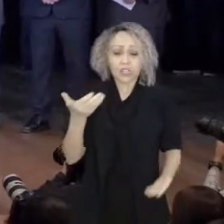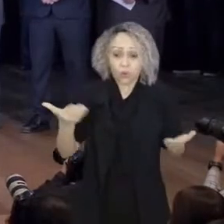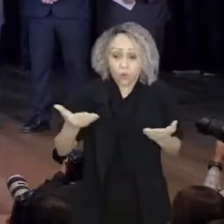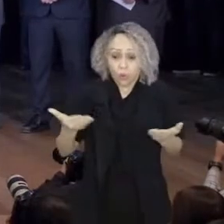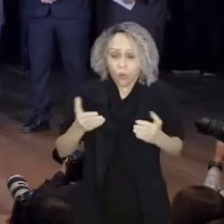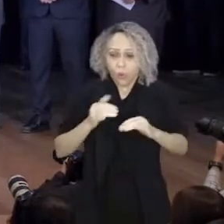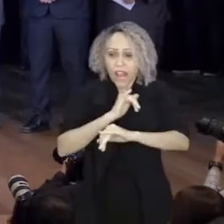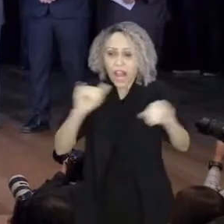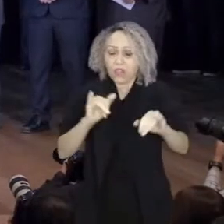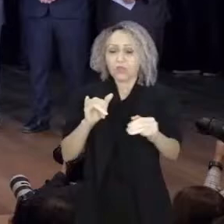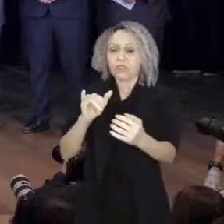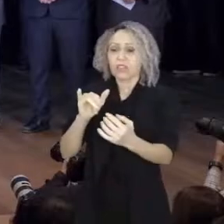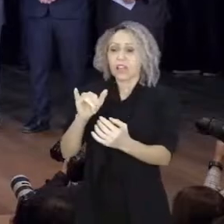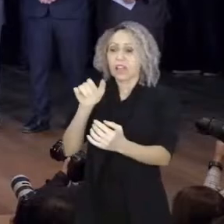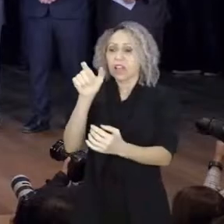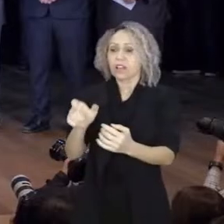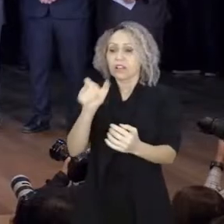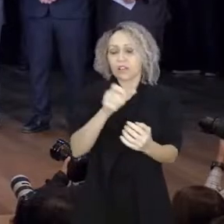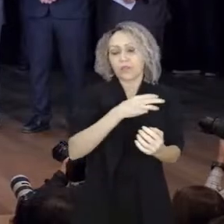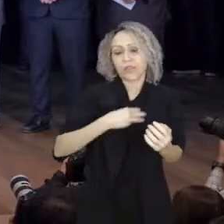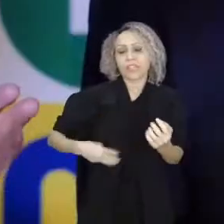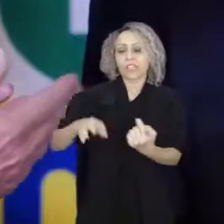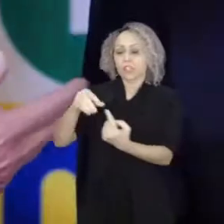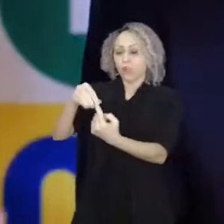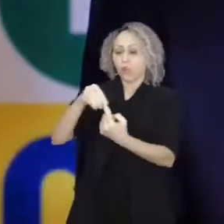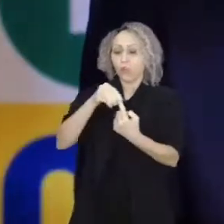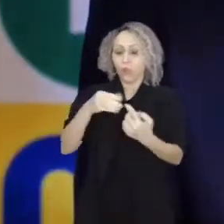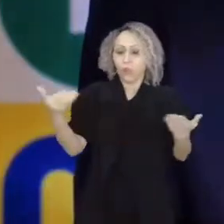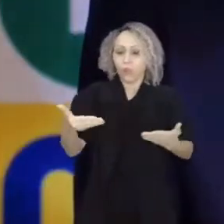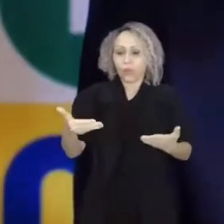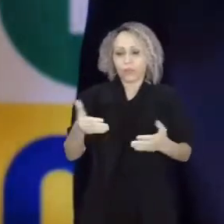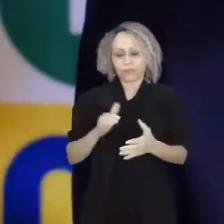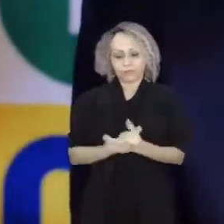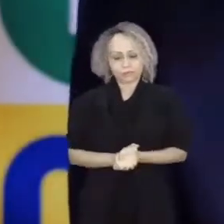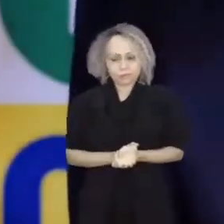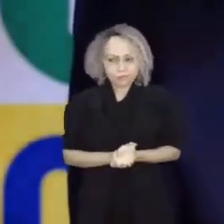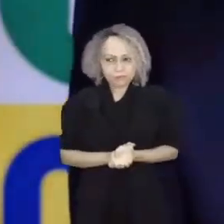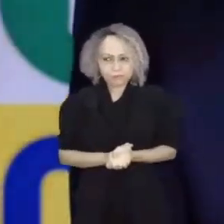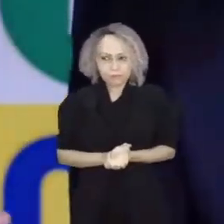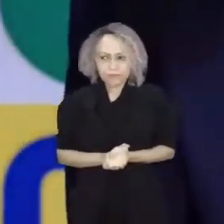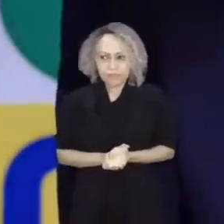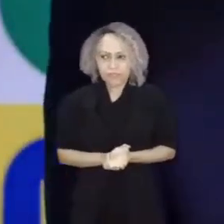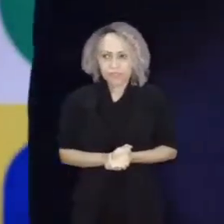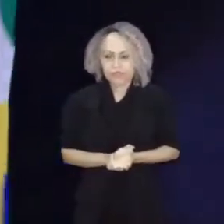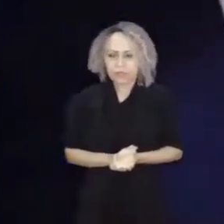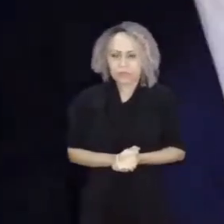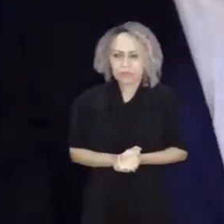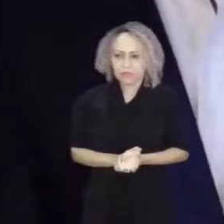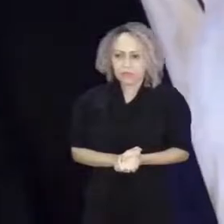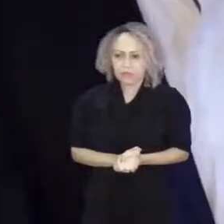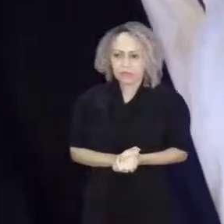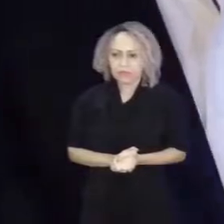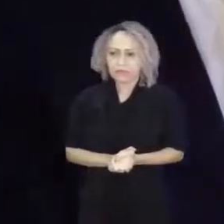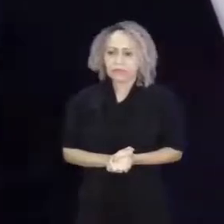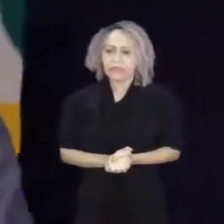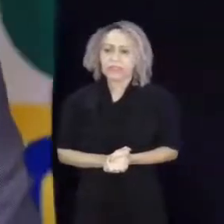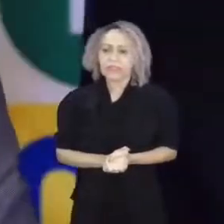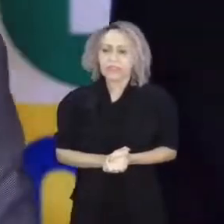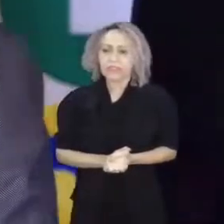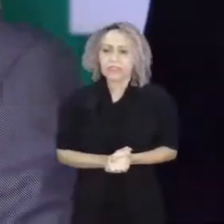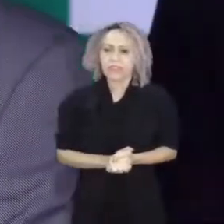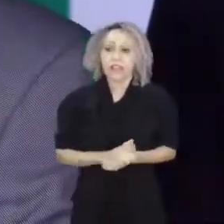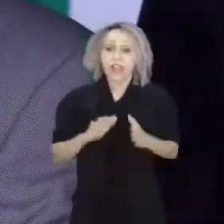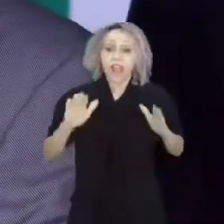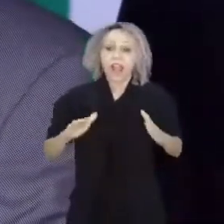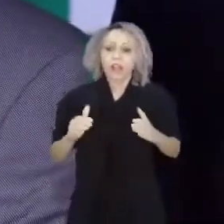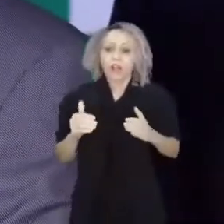razão, a principal será vocês terem mais gente para vocês fazerem pergunta para entrevistar. A partir de agora,